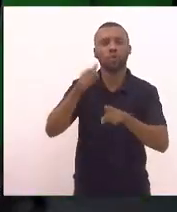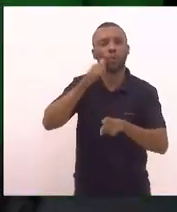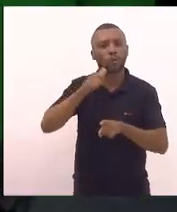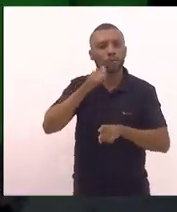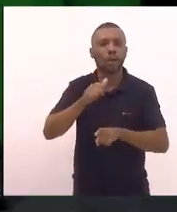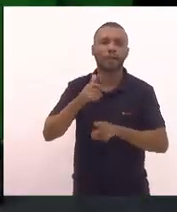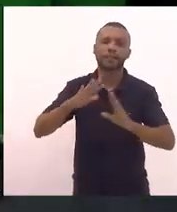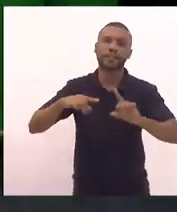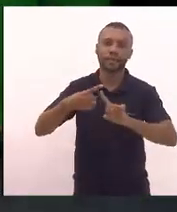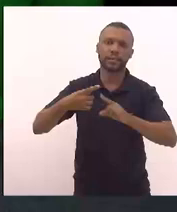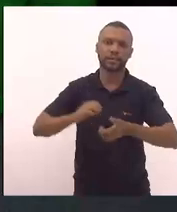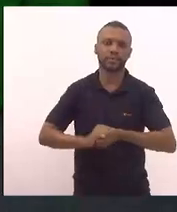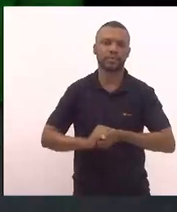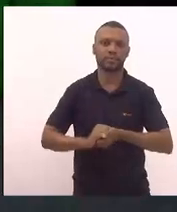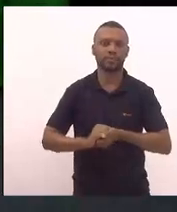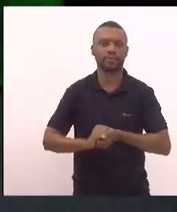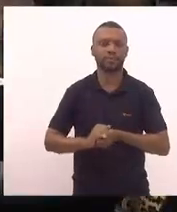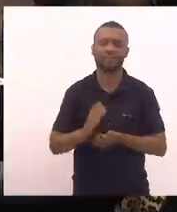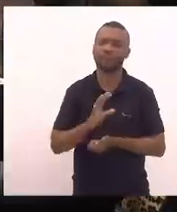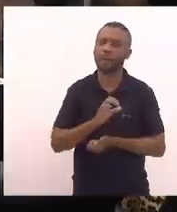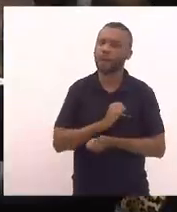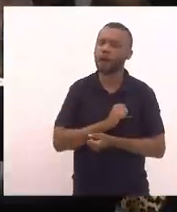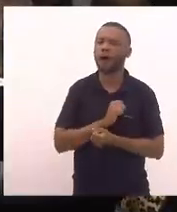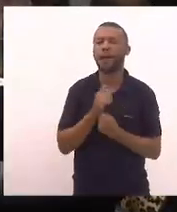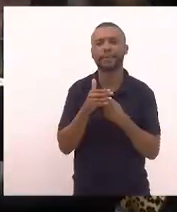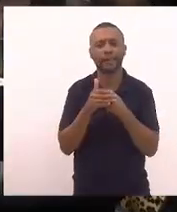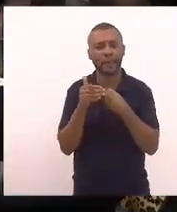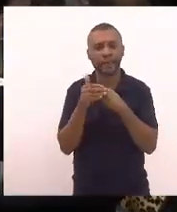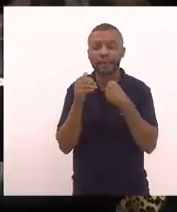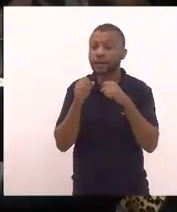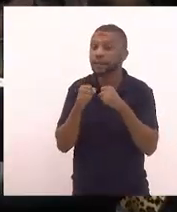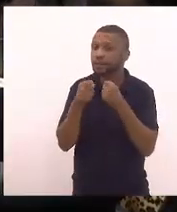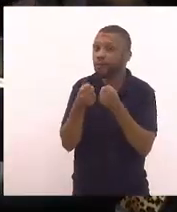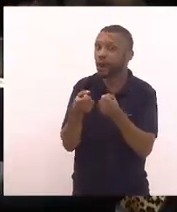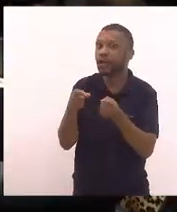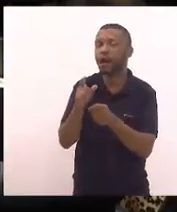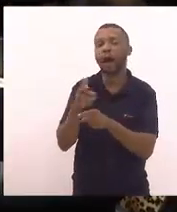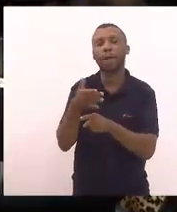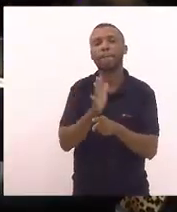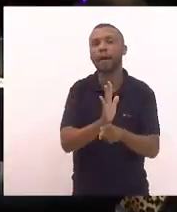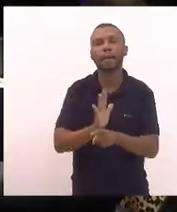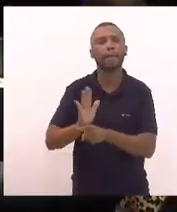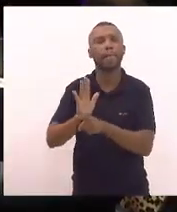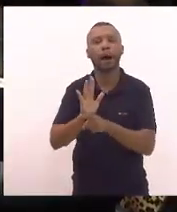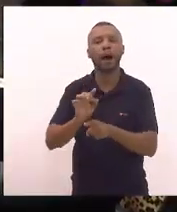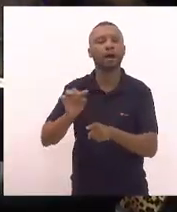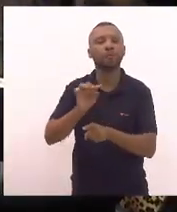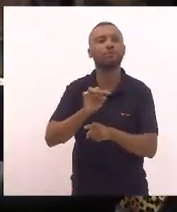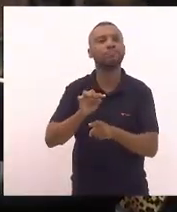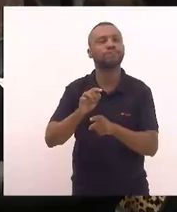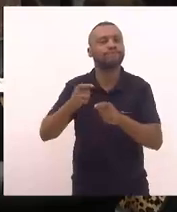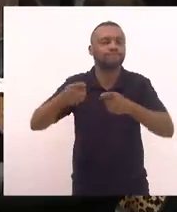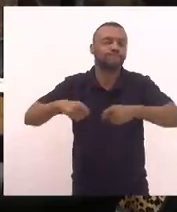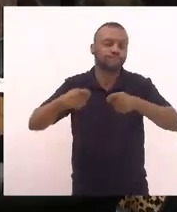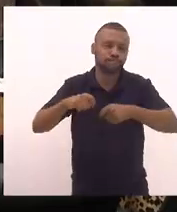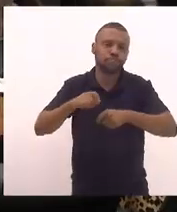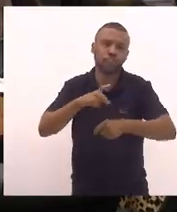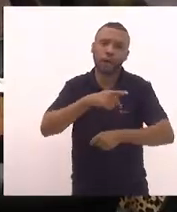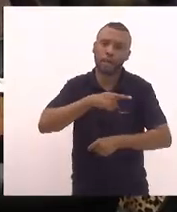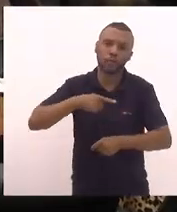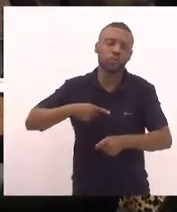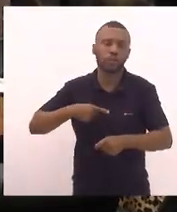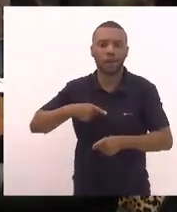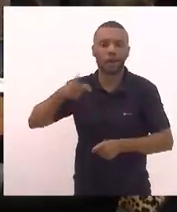igreja. Extremamente amorosa e dedicada a ajudar aos mais necessitados, a pastora